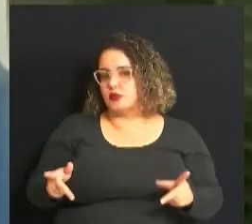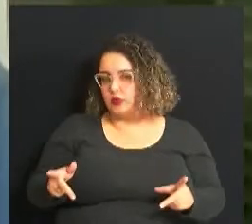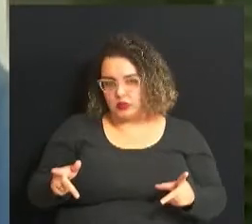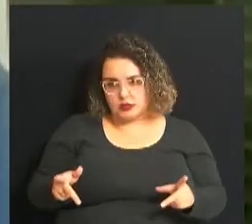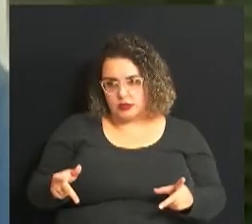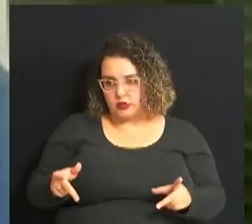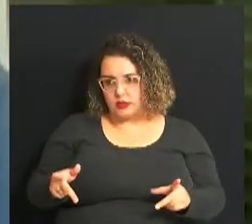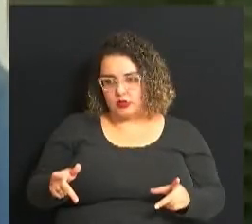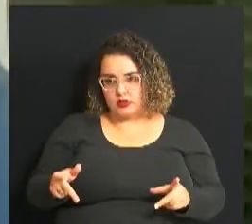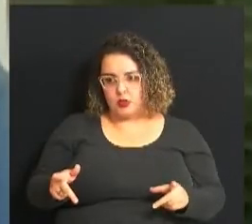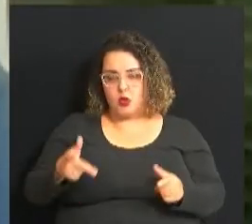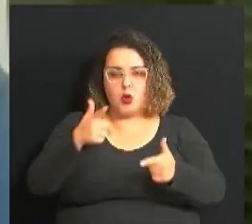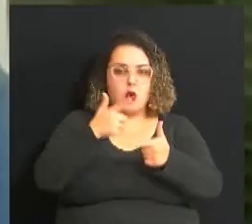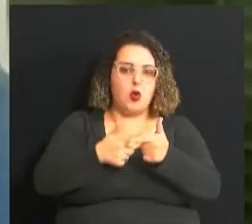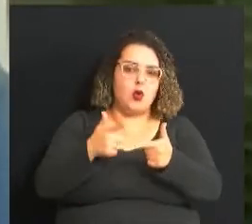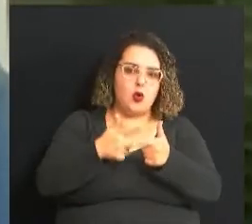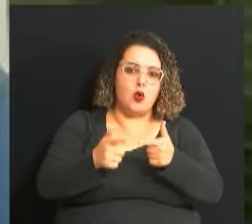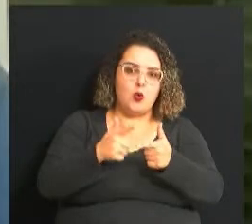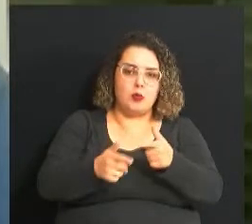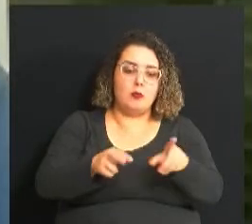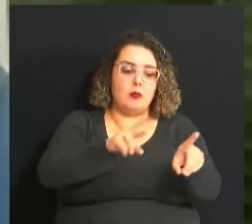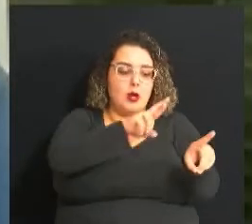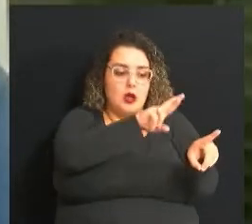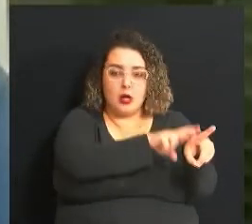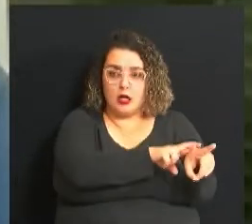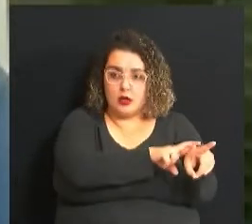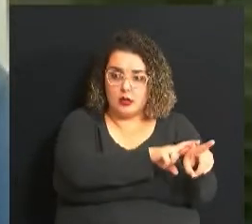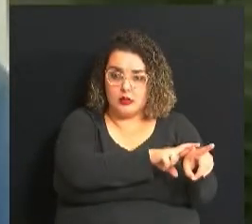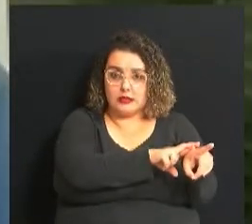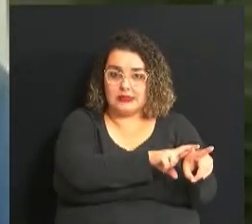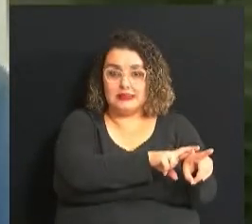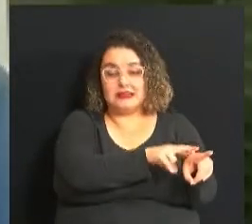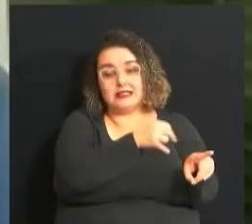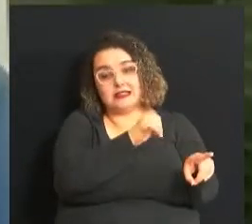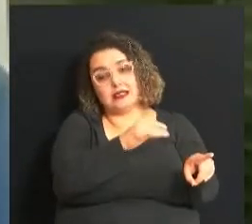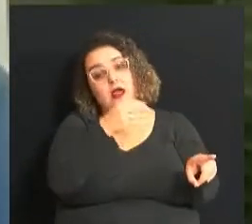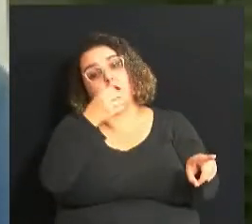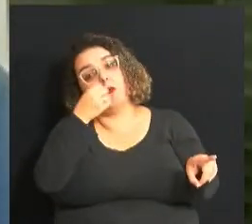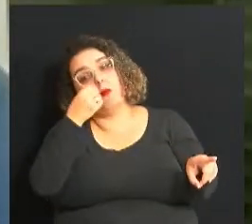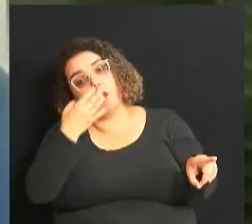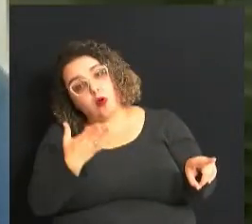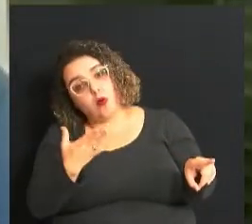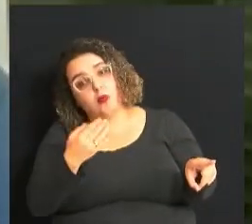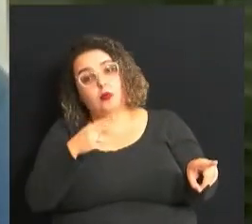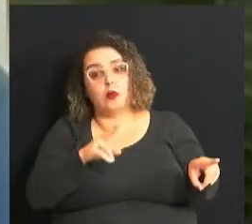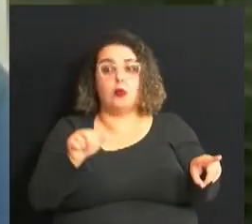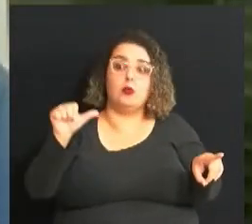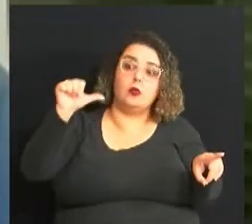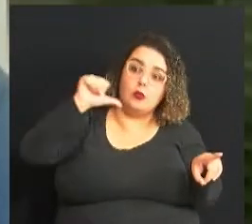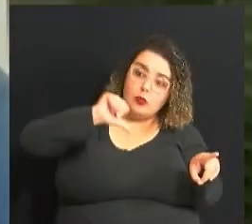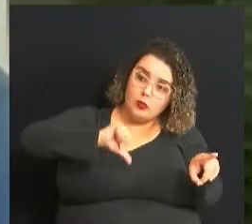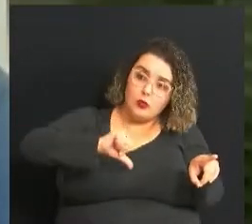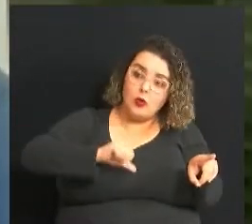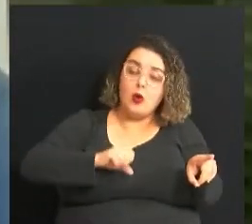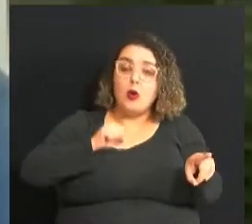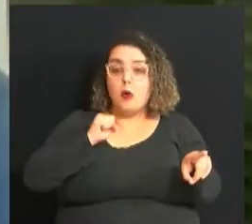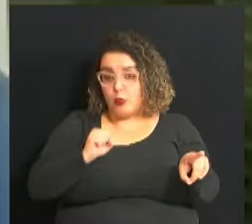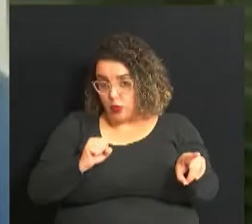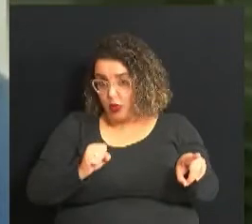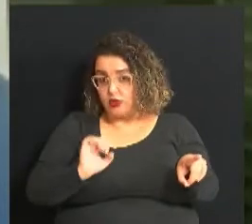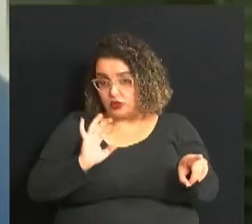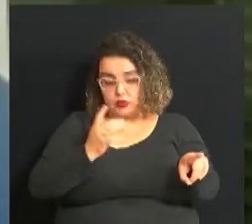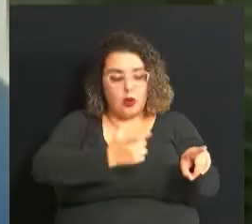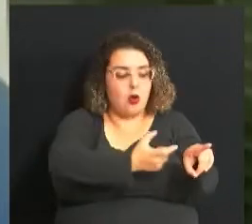o problema prostático ser benigno ou maligno. Pode ser que você tenha um tumor benigno, que é